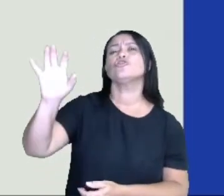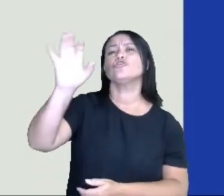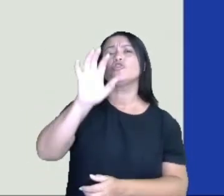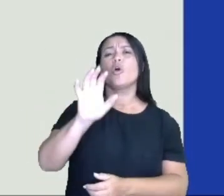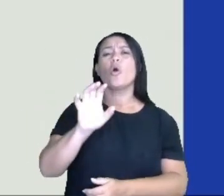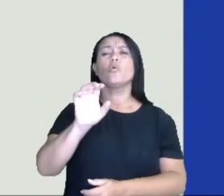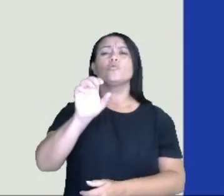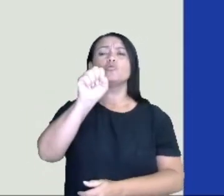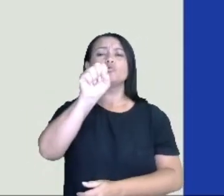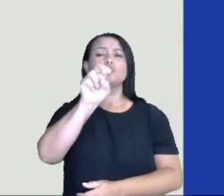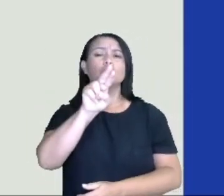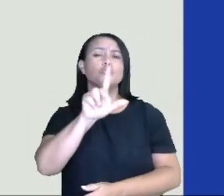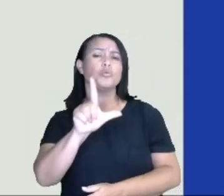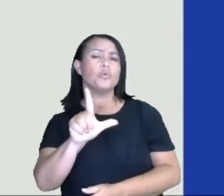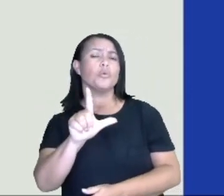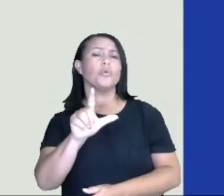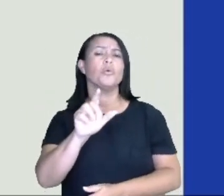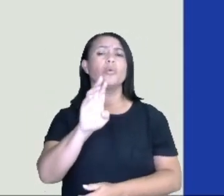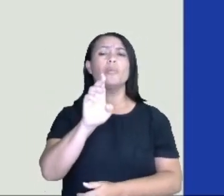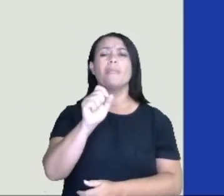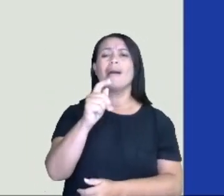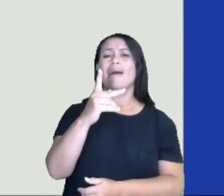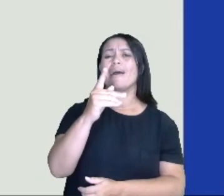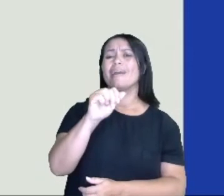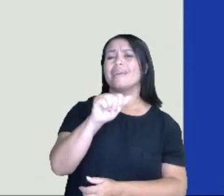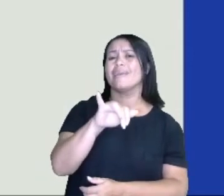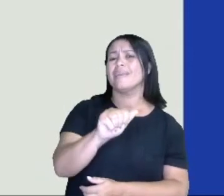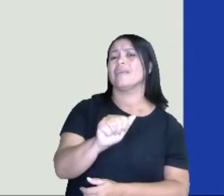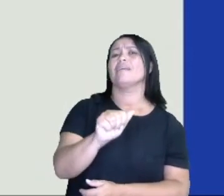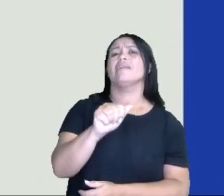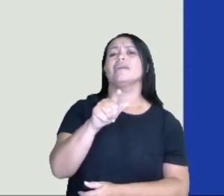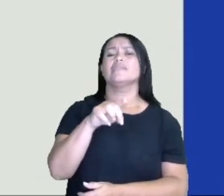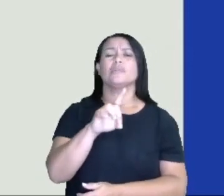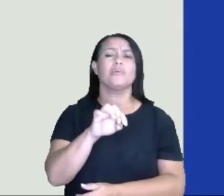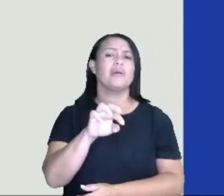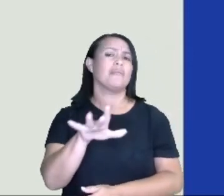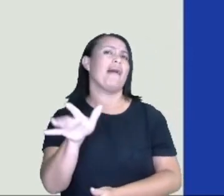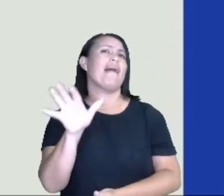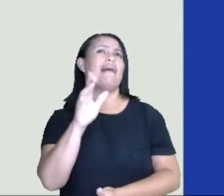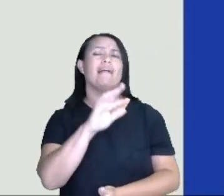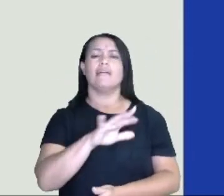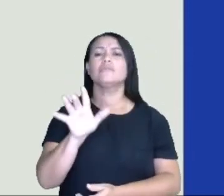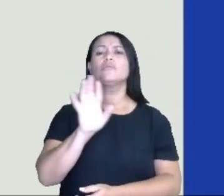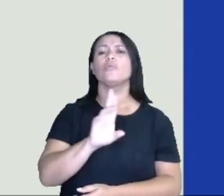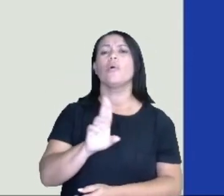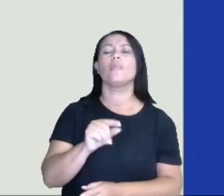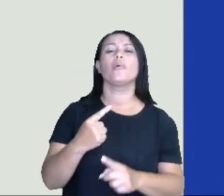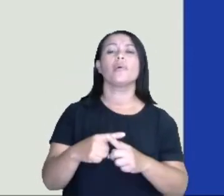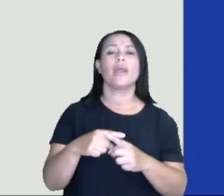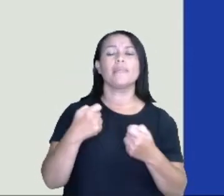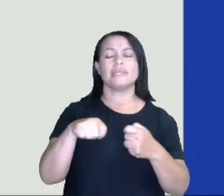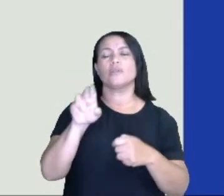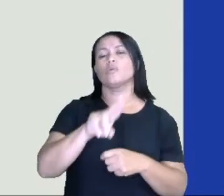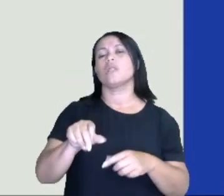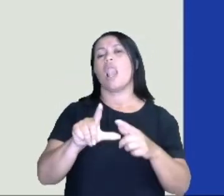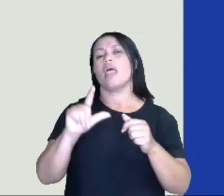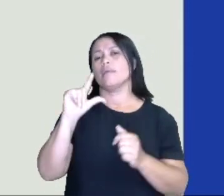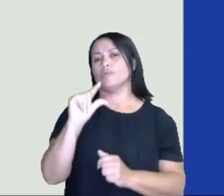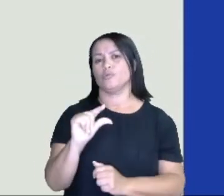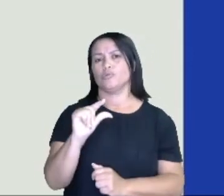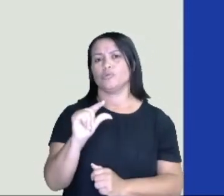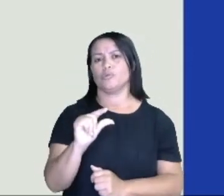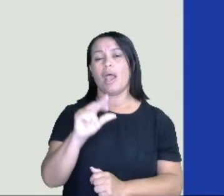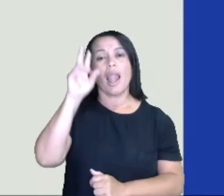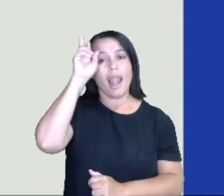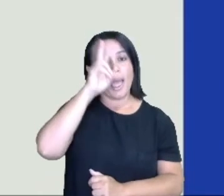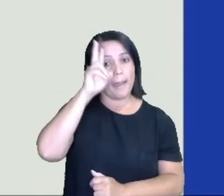Região Sul, Baía de Guanabara, Oceano Índico. Aí a gente vai utilizar a letra minúscula. Lembrando,